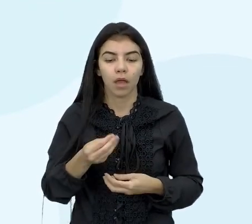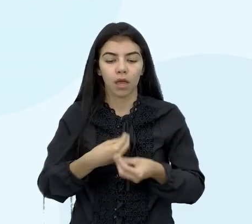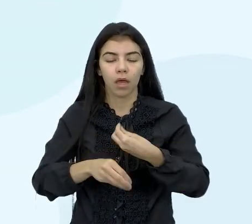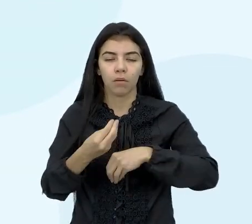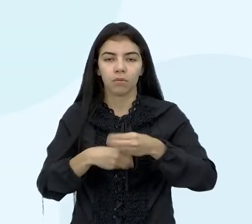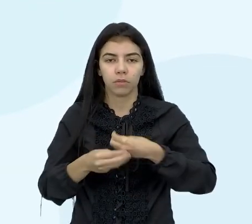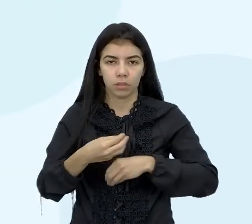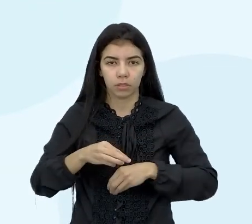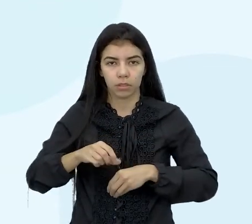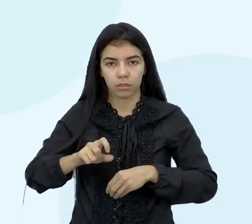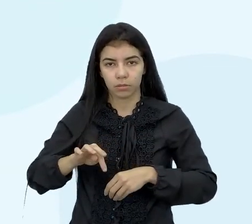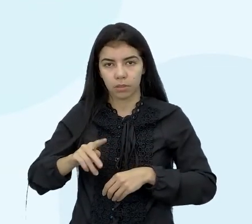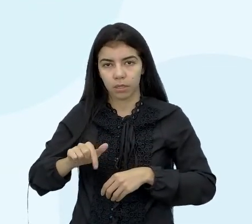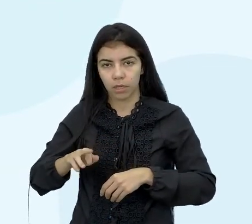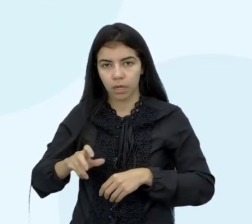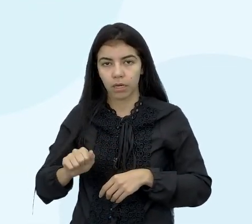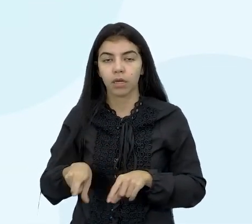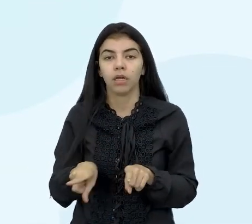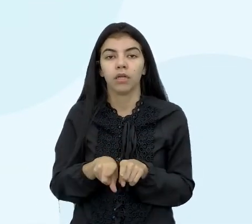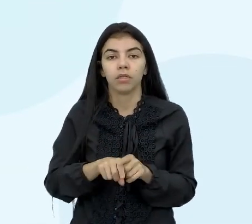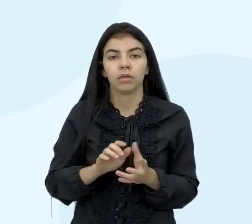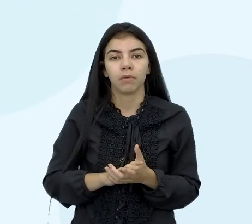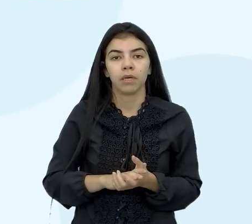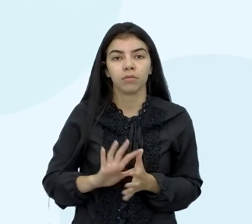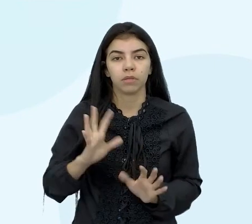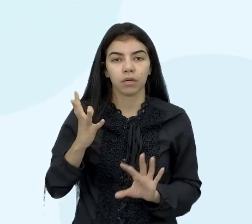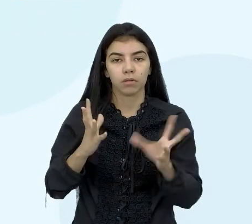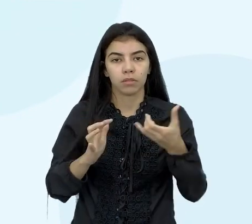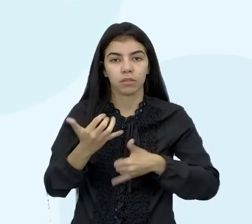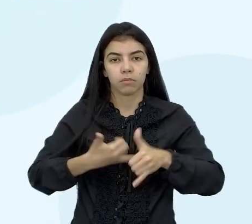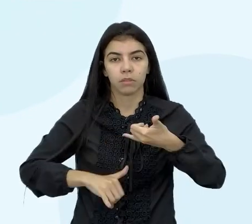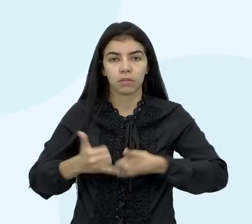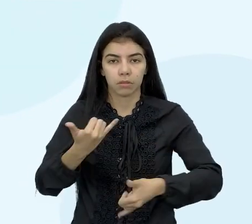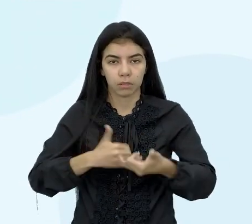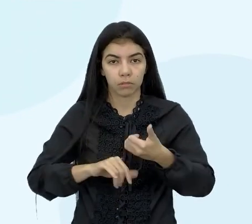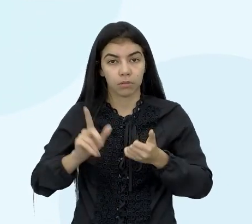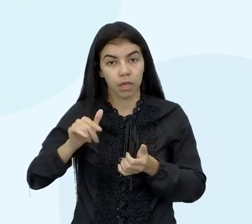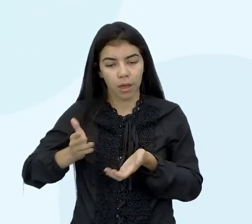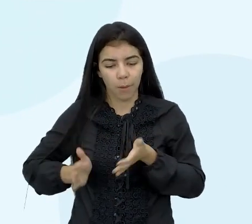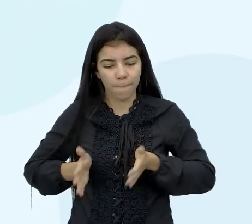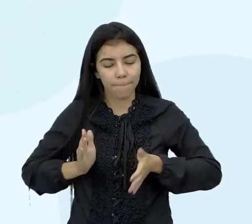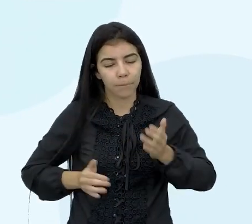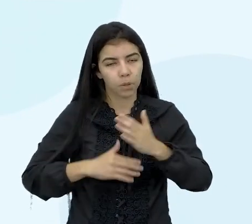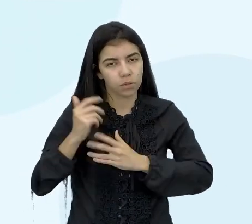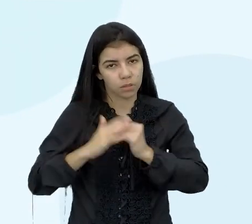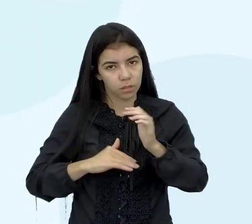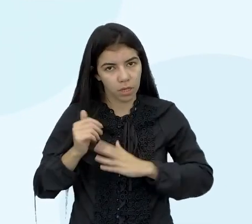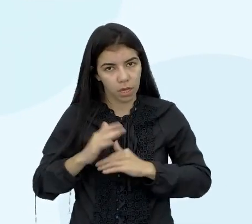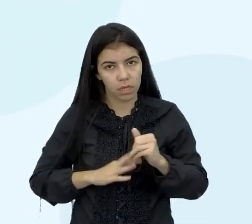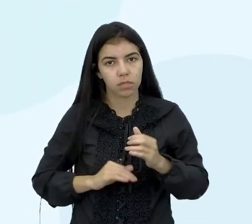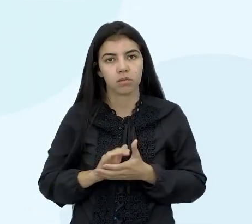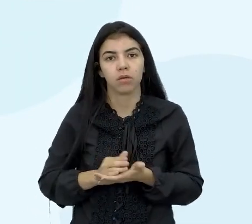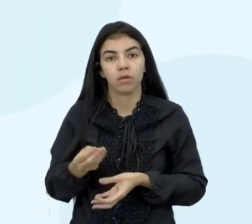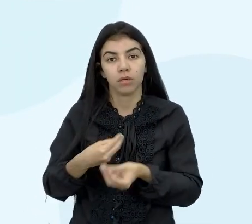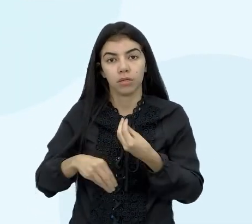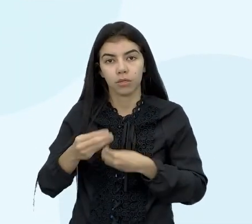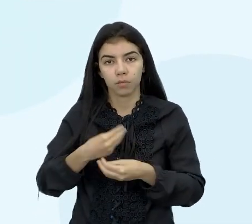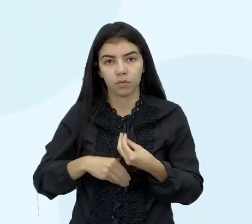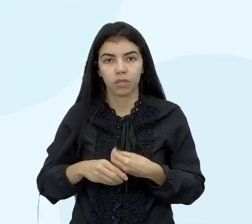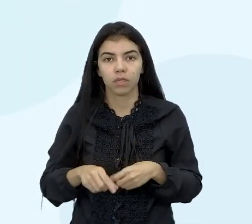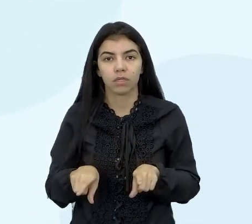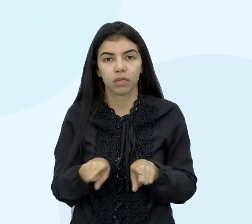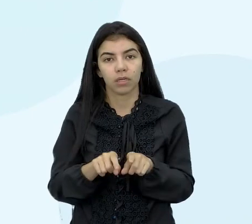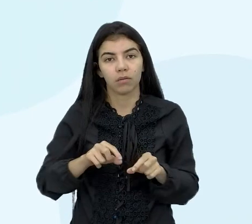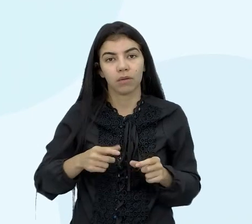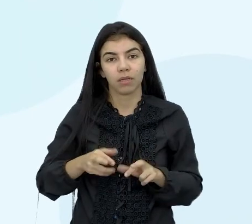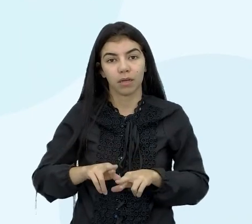matéria e também vai ocorrer as reações químicas. Então, a gente tem um processo de dissociação, mas a gente pode ter alteração desses